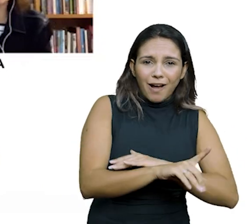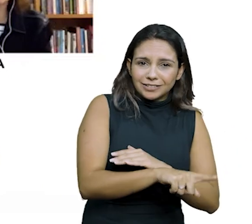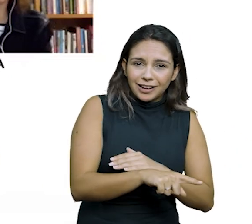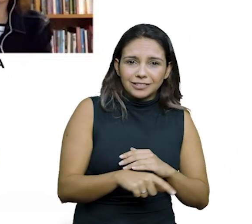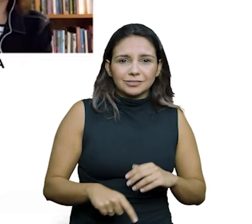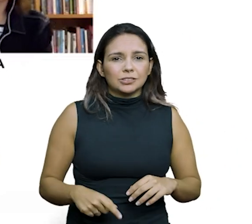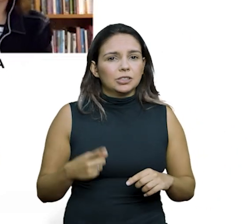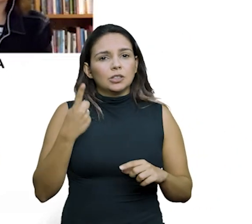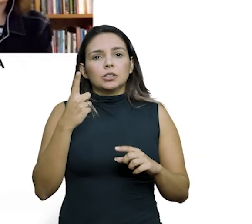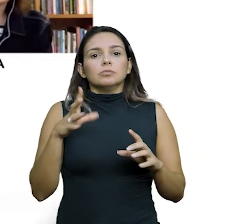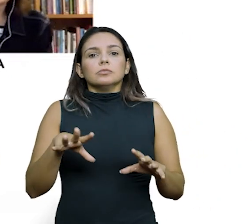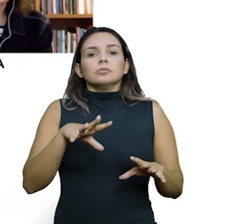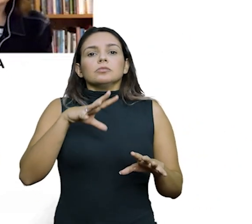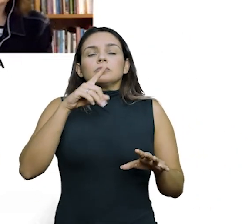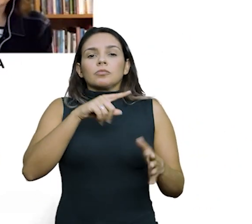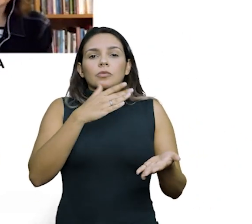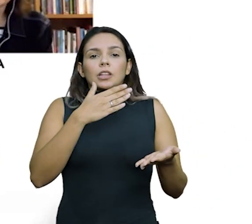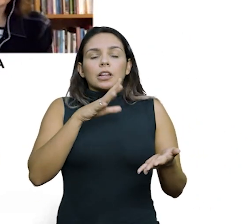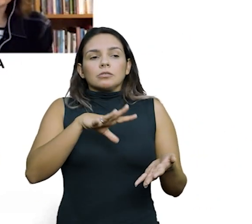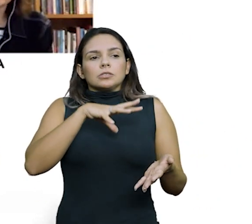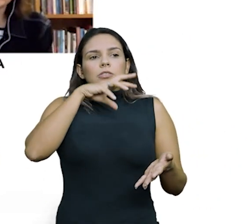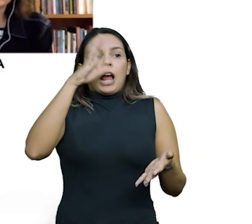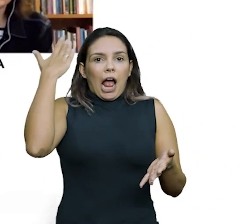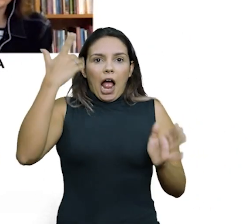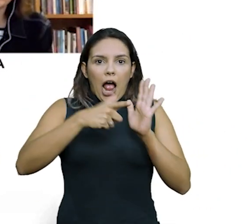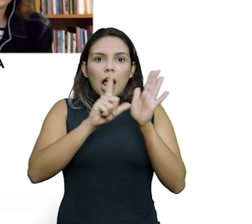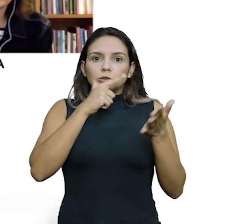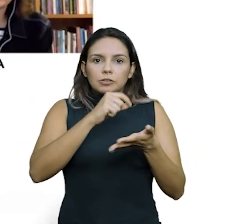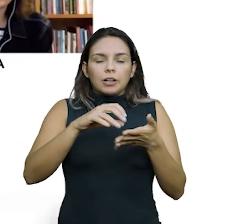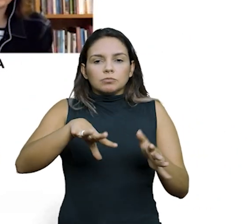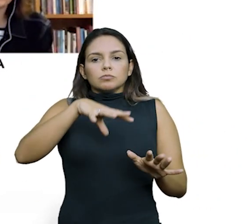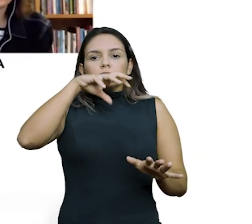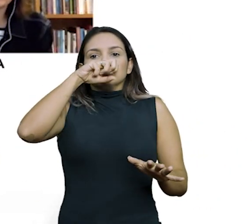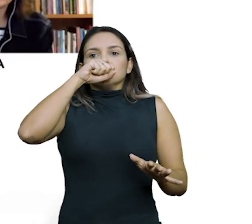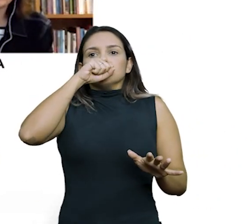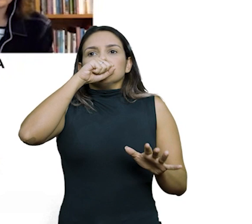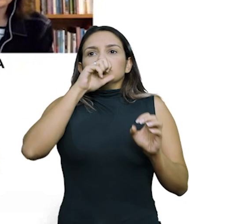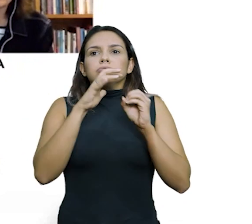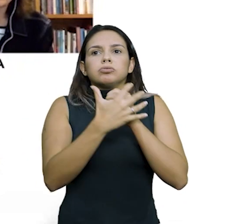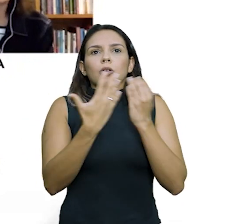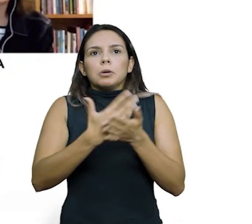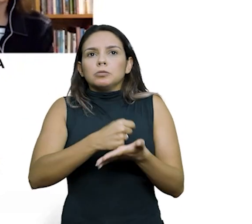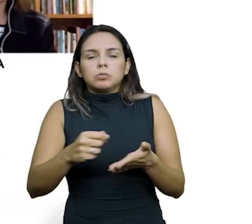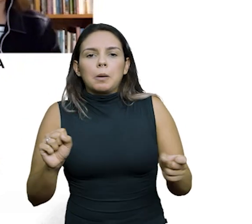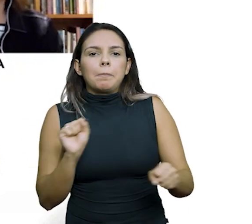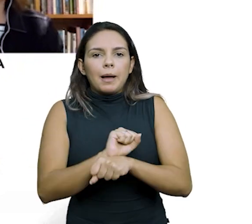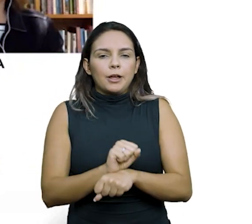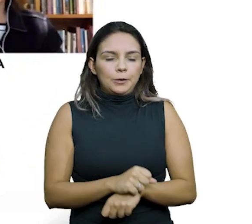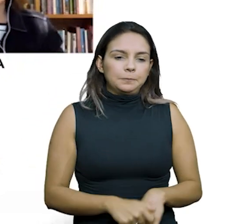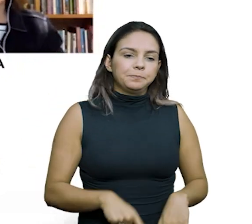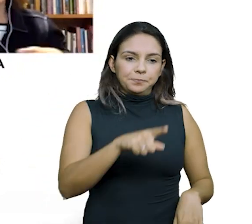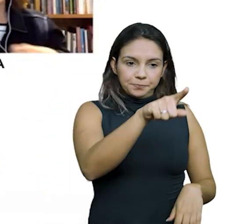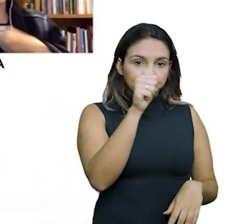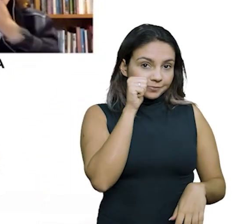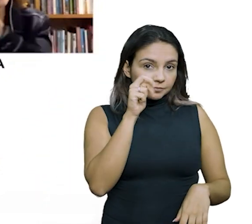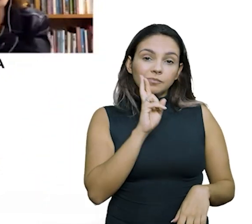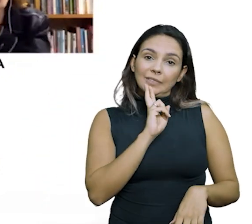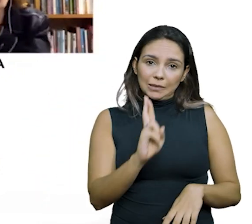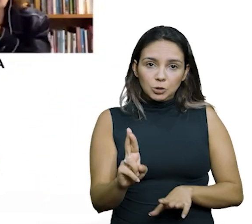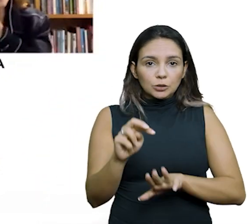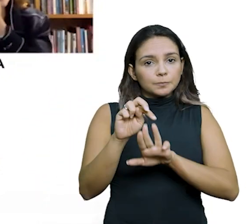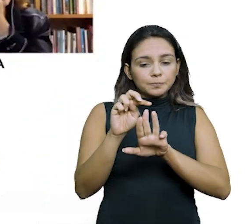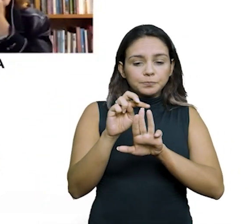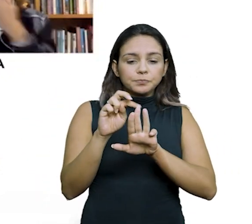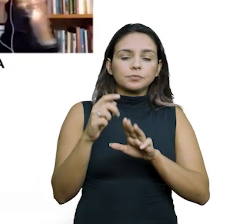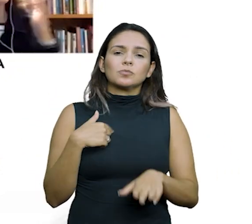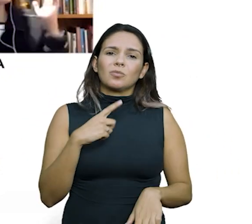Esse livro foi um suspiro aí para o início da pandemia. A sensação que eu tenho, Rafael e Afonso, a